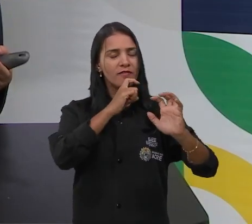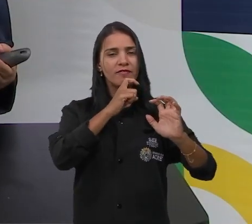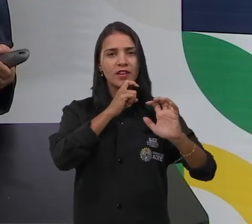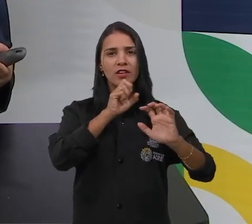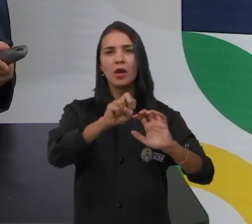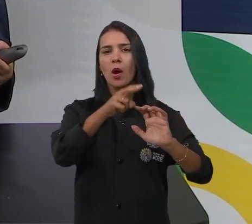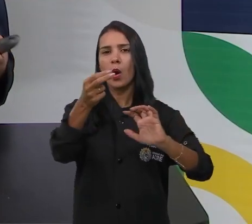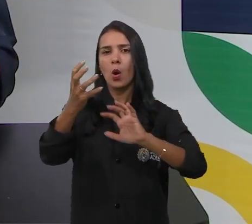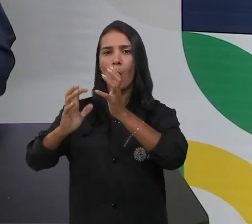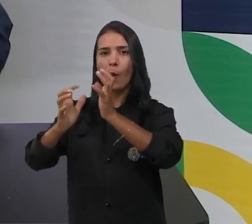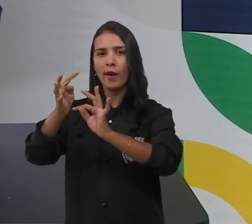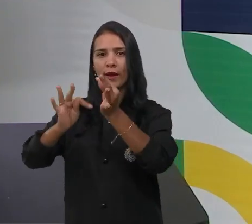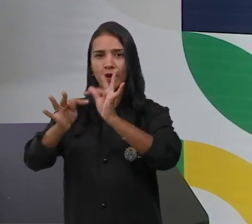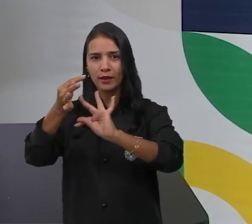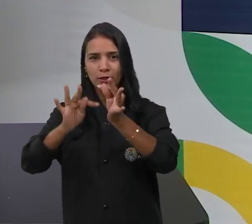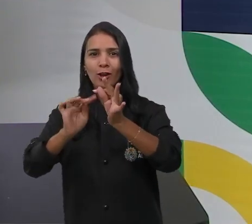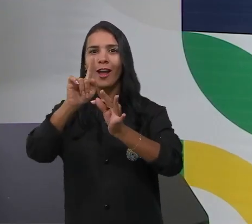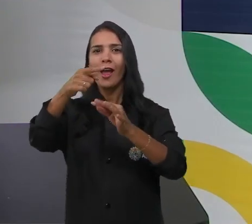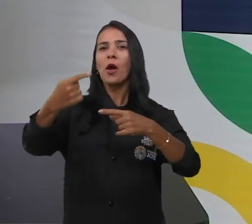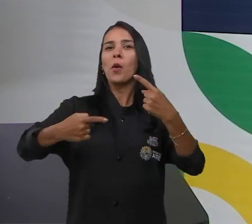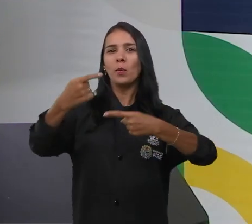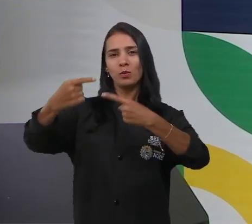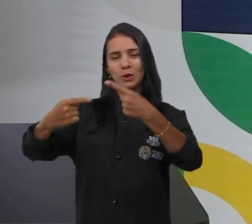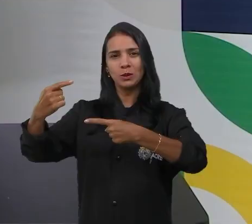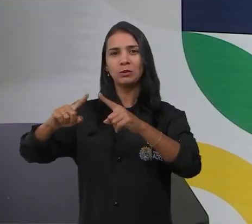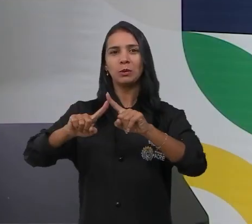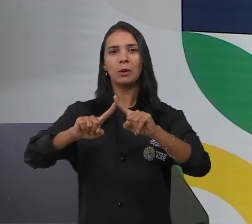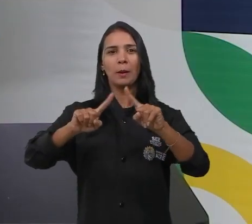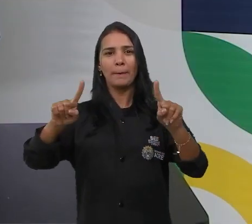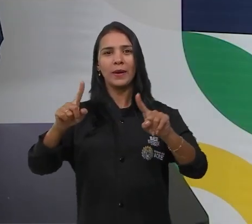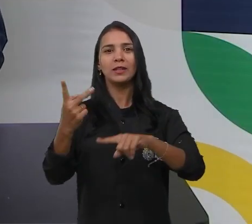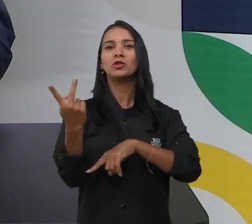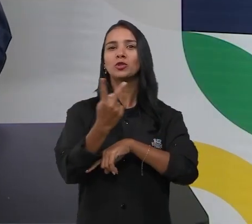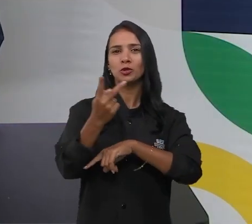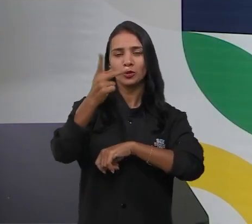poder, só que com dois grandes